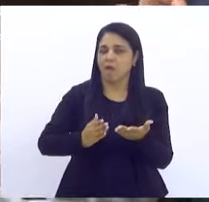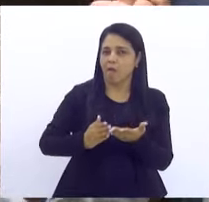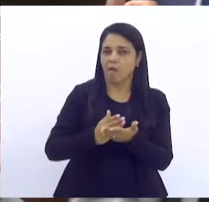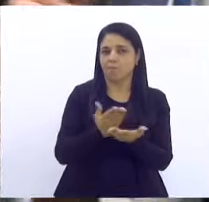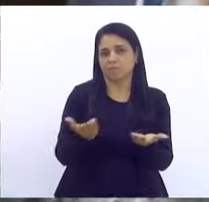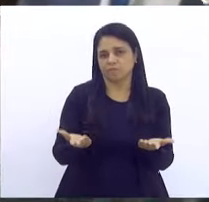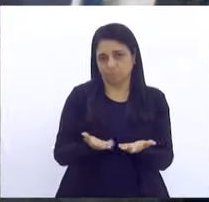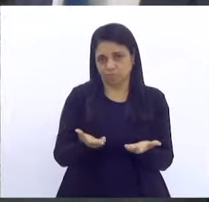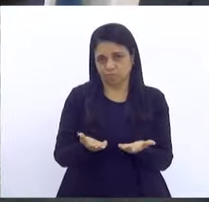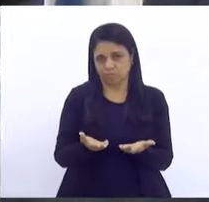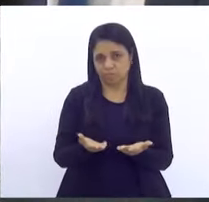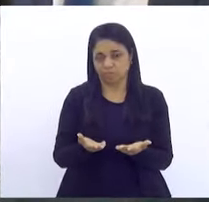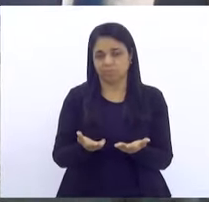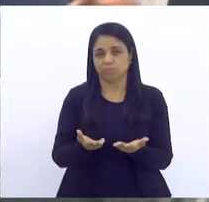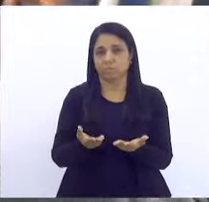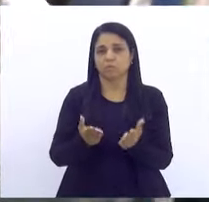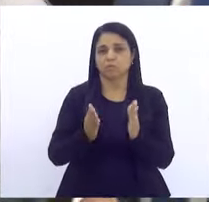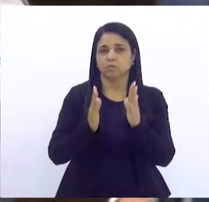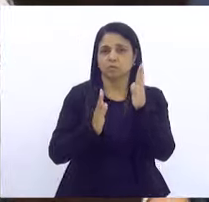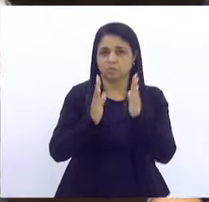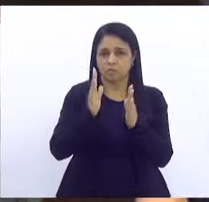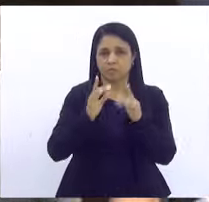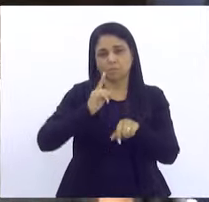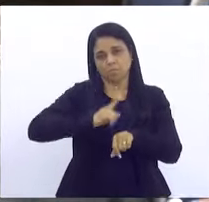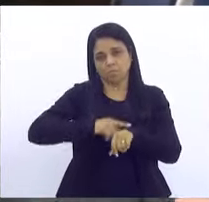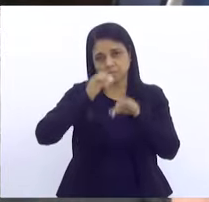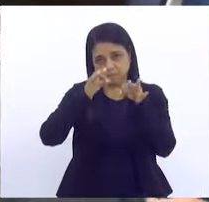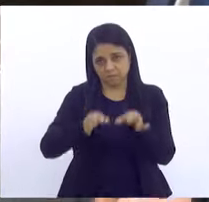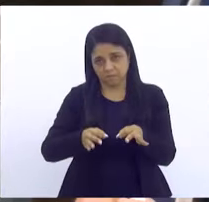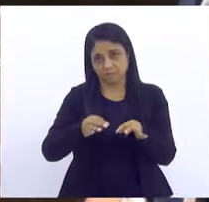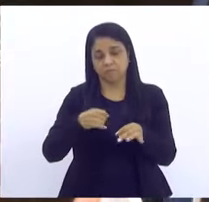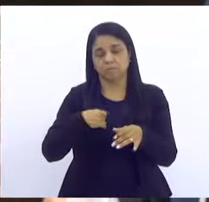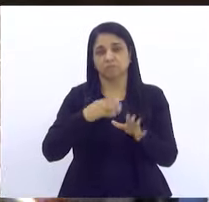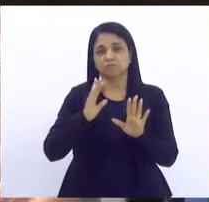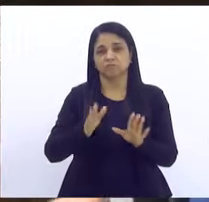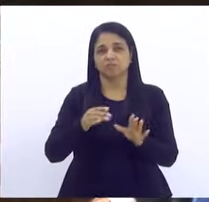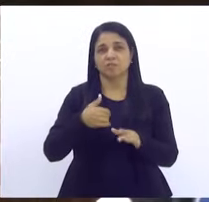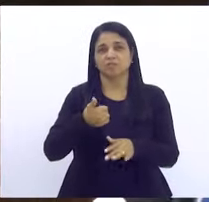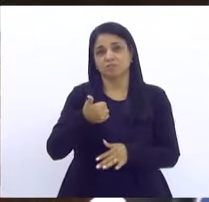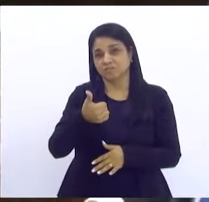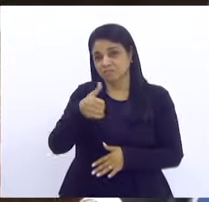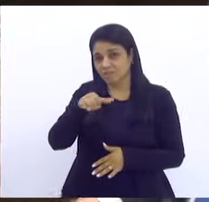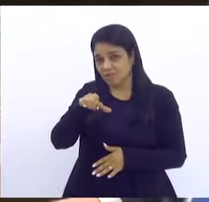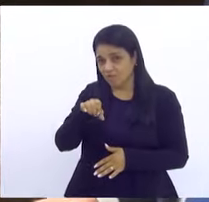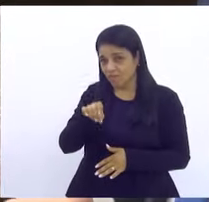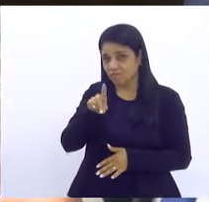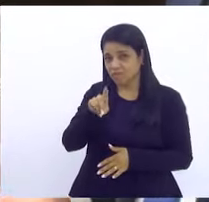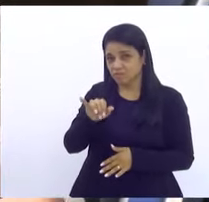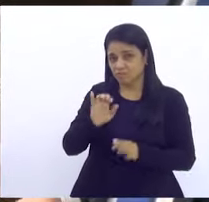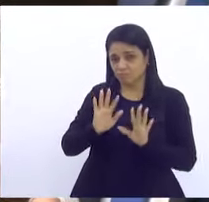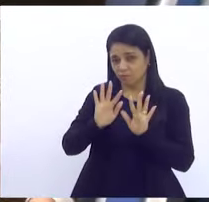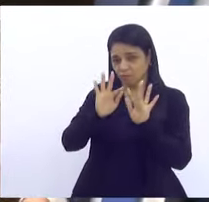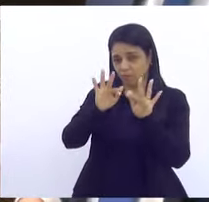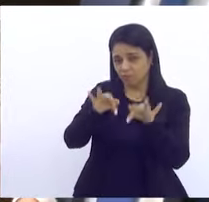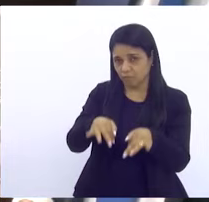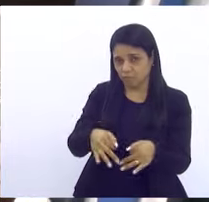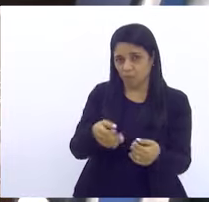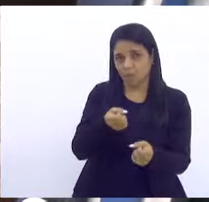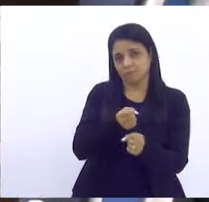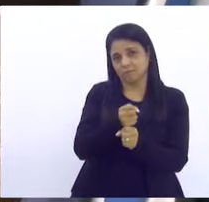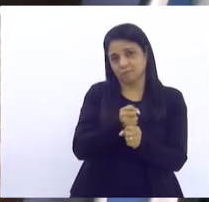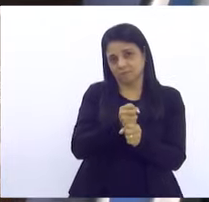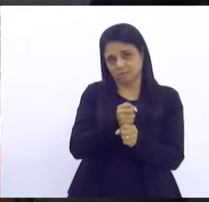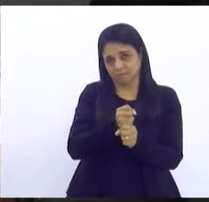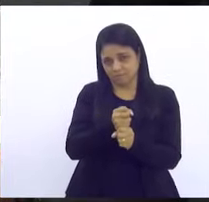hoje e dentro do tempo correto, haja vista que a gente está há 19 dias praticamente do fim dos trabalhos nesse